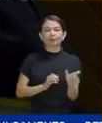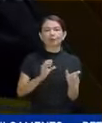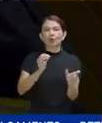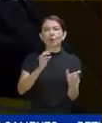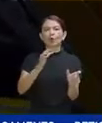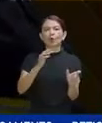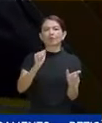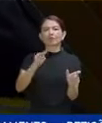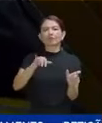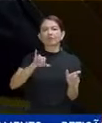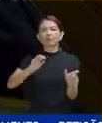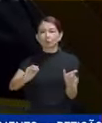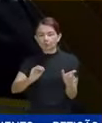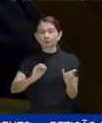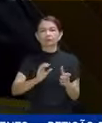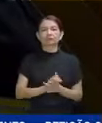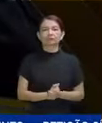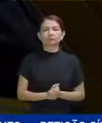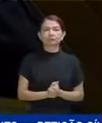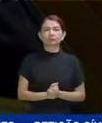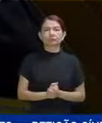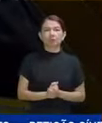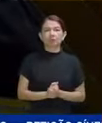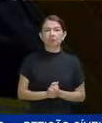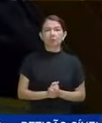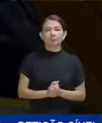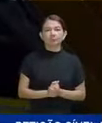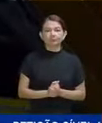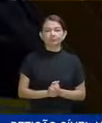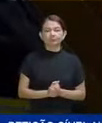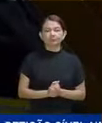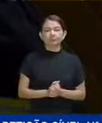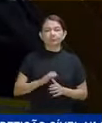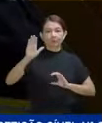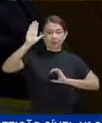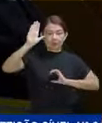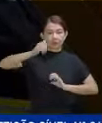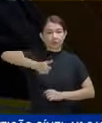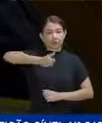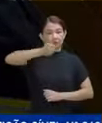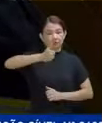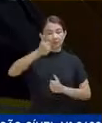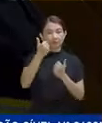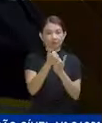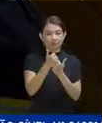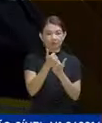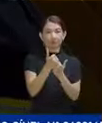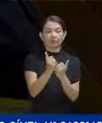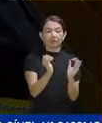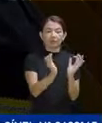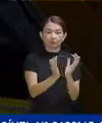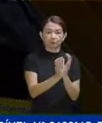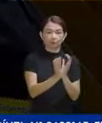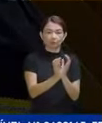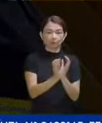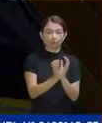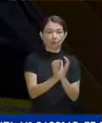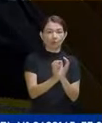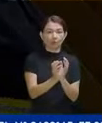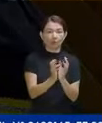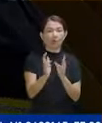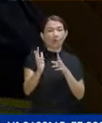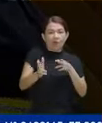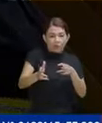Facuri, eu não sei a pronúncia correta, candidato à primeira suplência na mesma chapa, tratamento